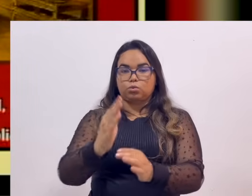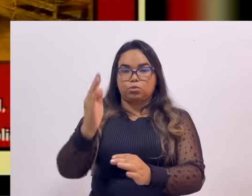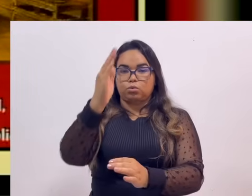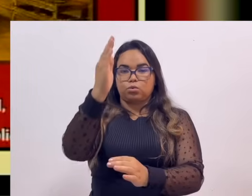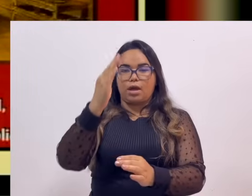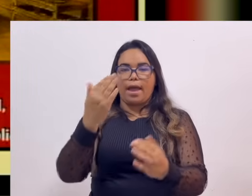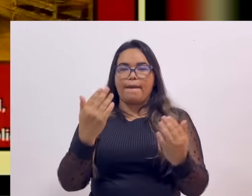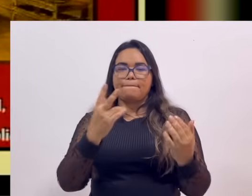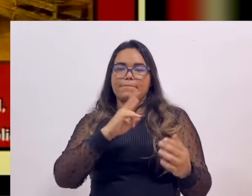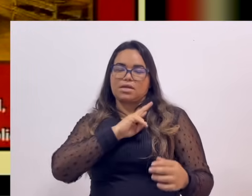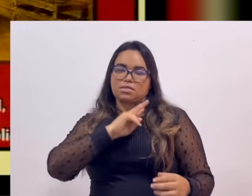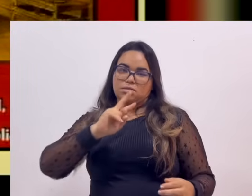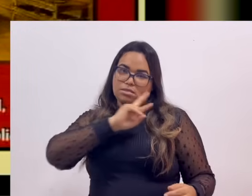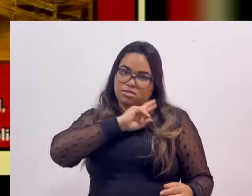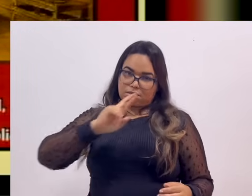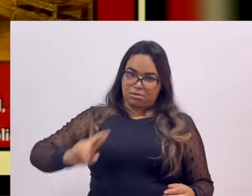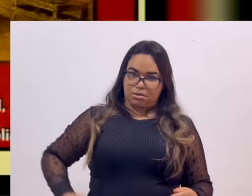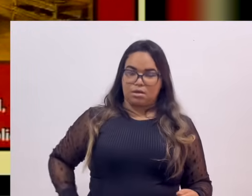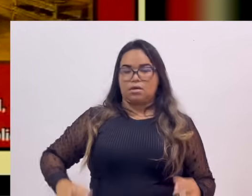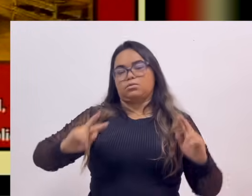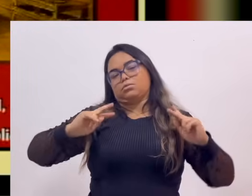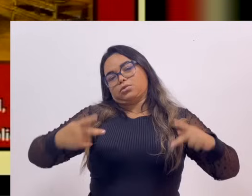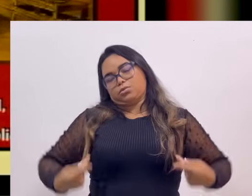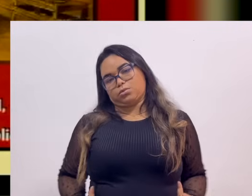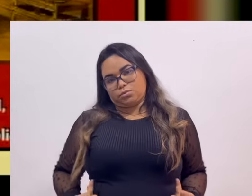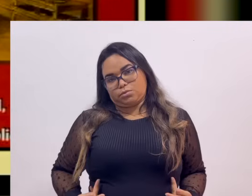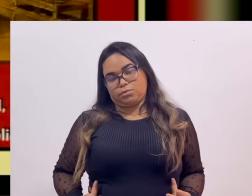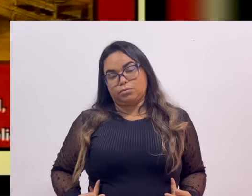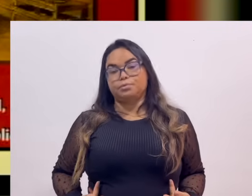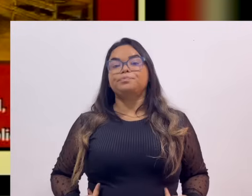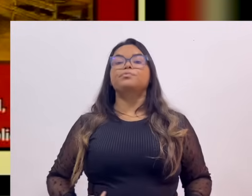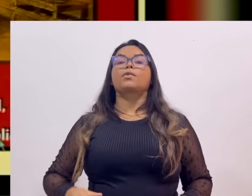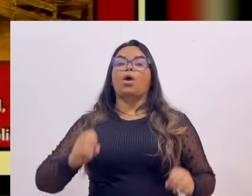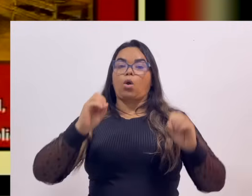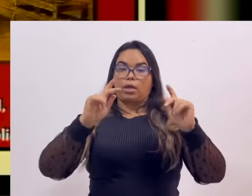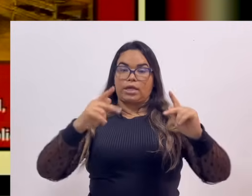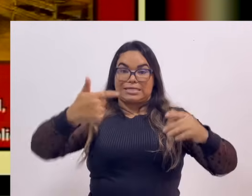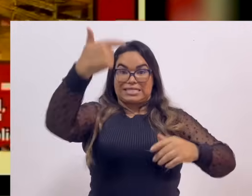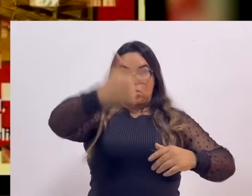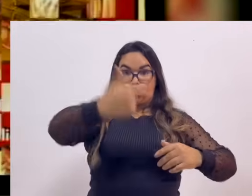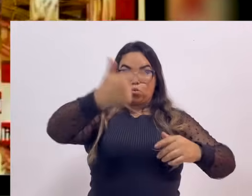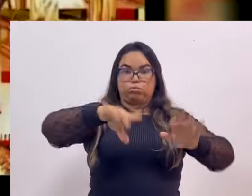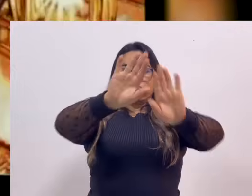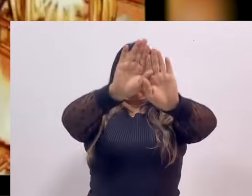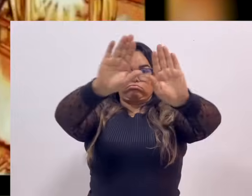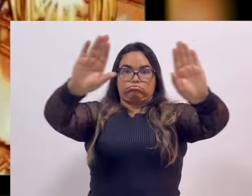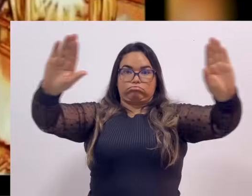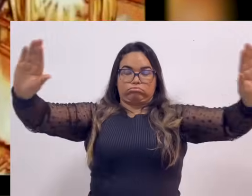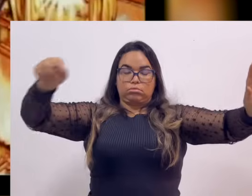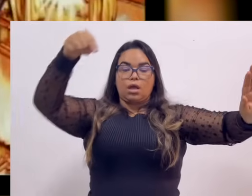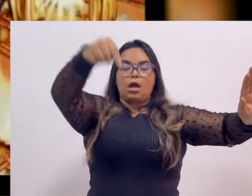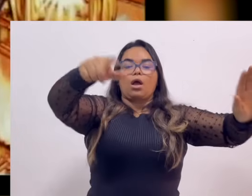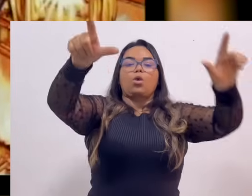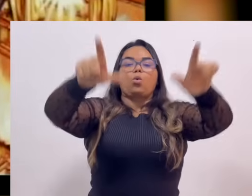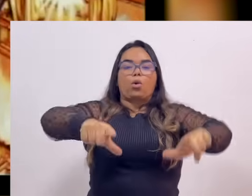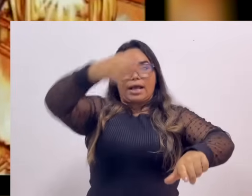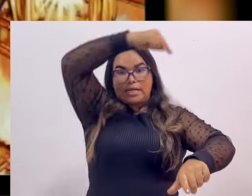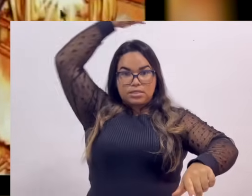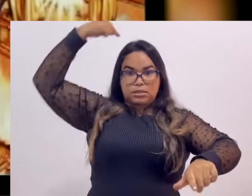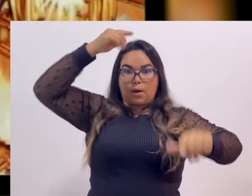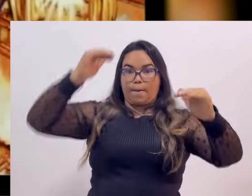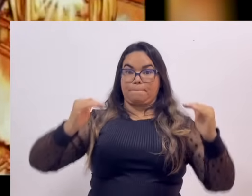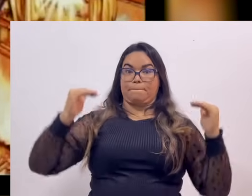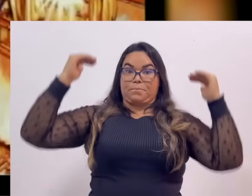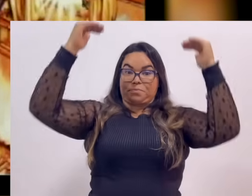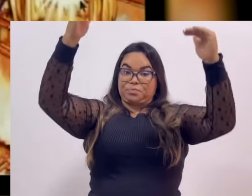Hebreus 9 verso 3 mas depois do segundo véu estava o tabernáculo que se chama o santo dos santos